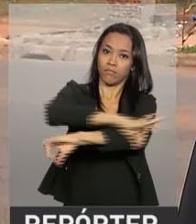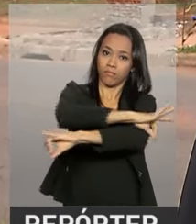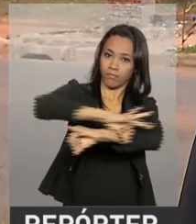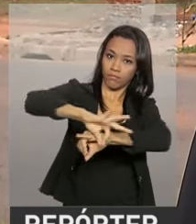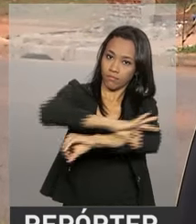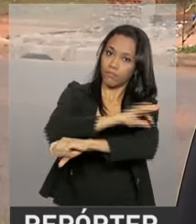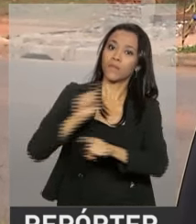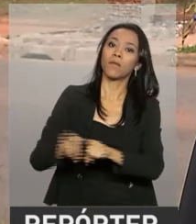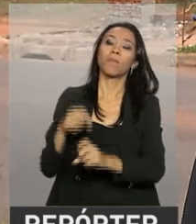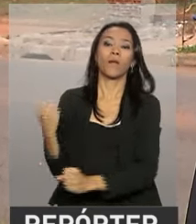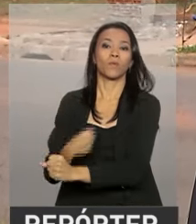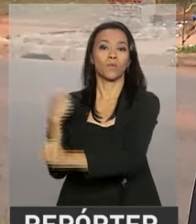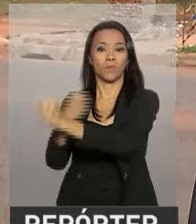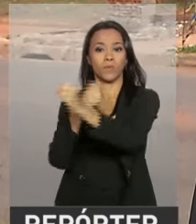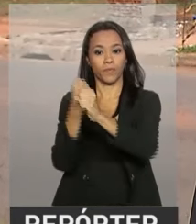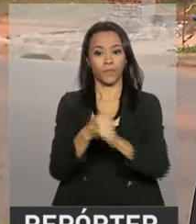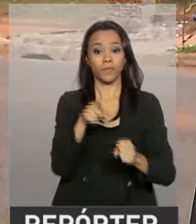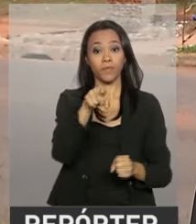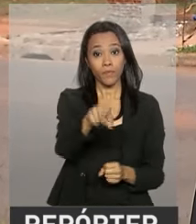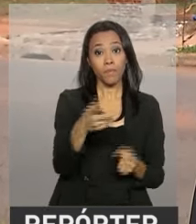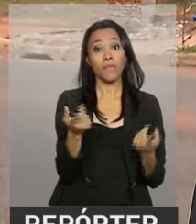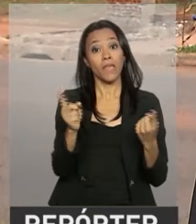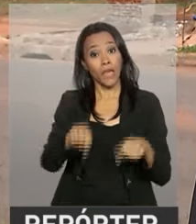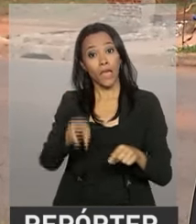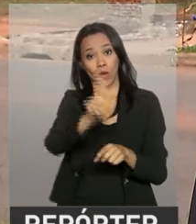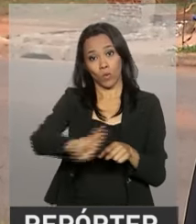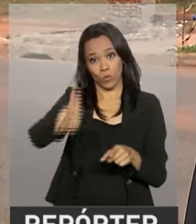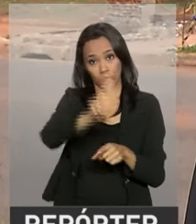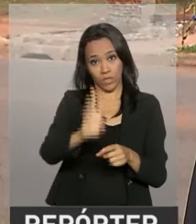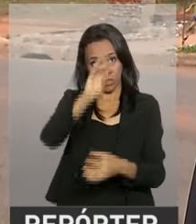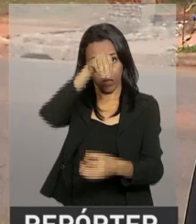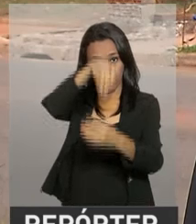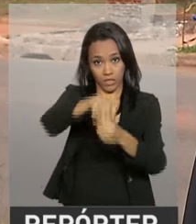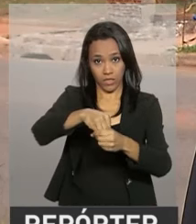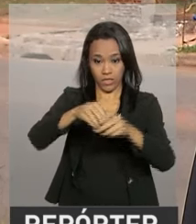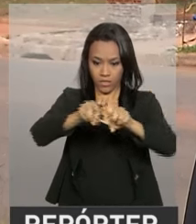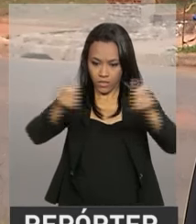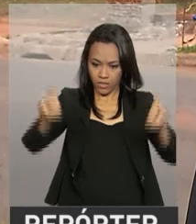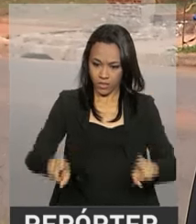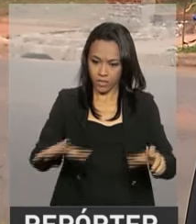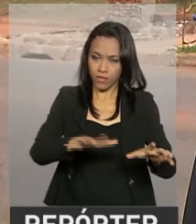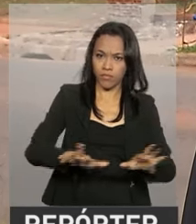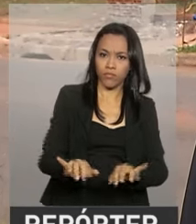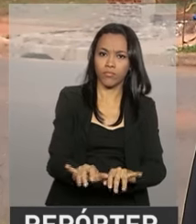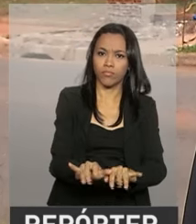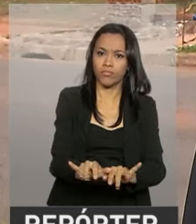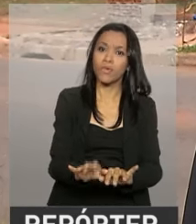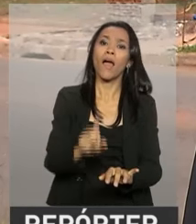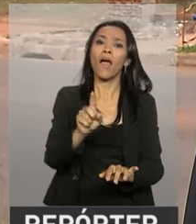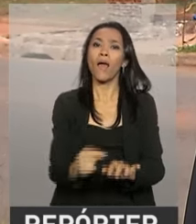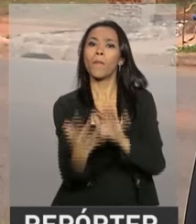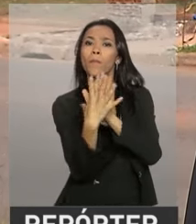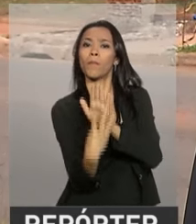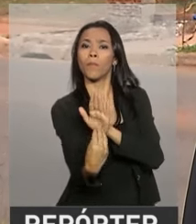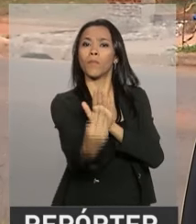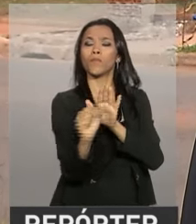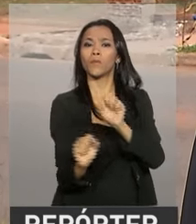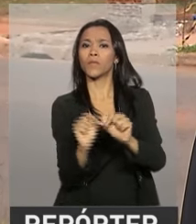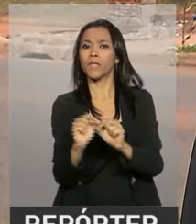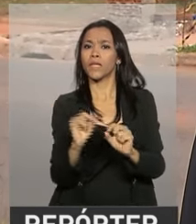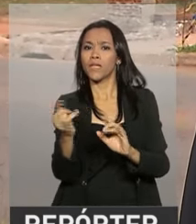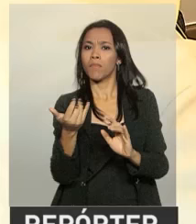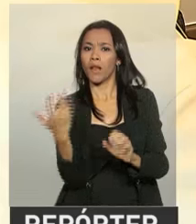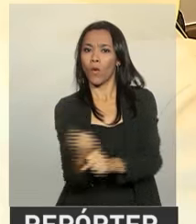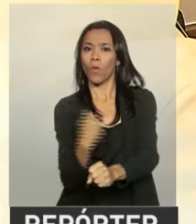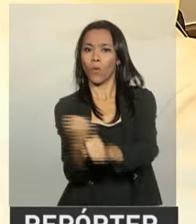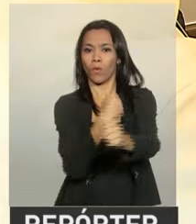engenharia civil na sigla em inglês são denominados Bin building information modeling que são modelos de informação para a